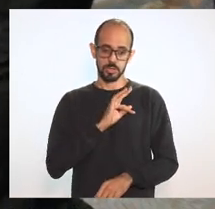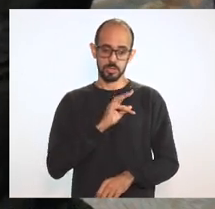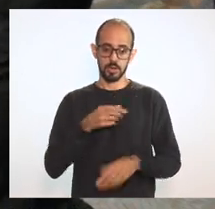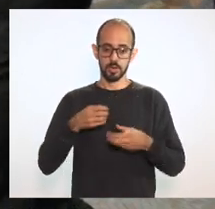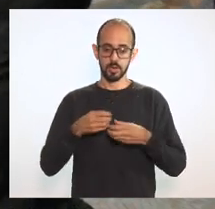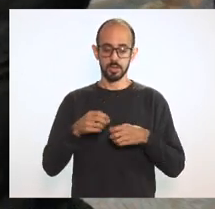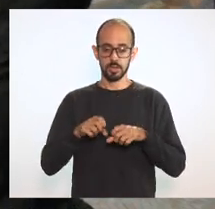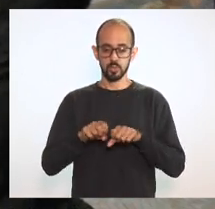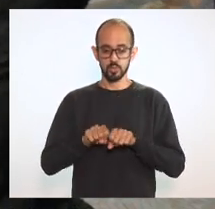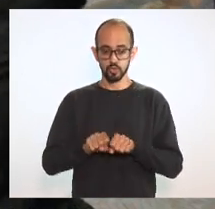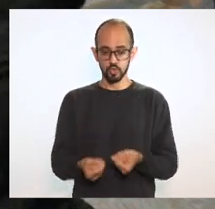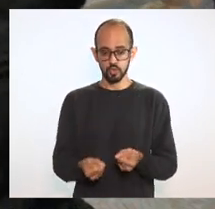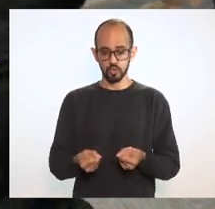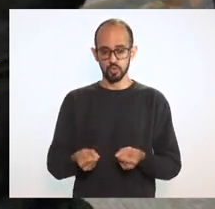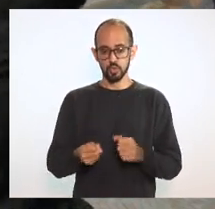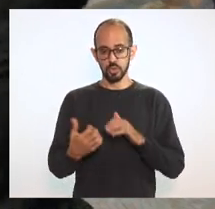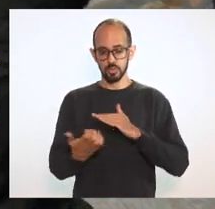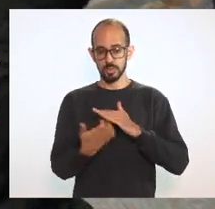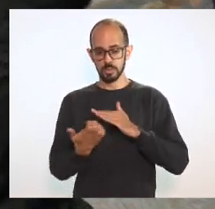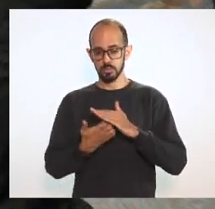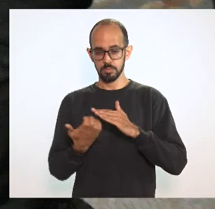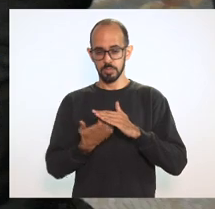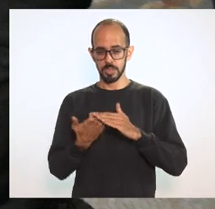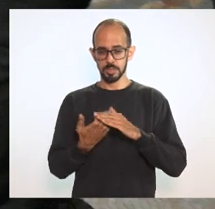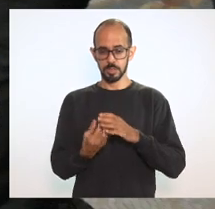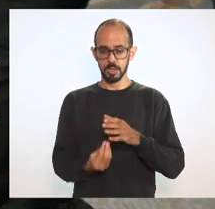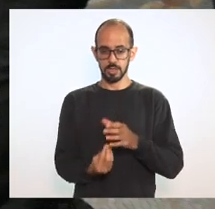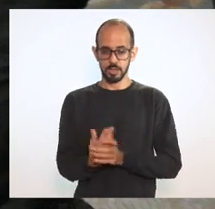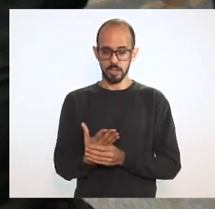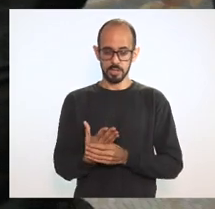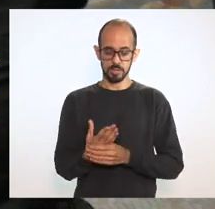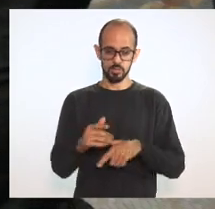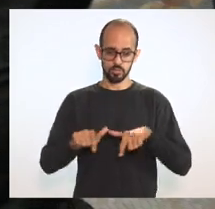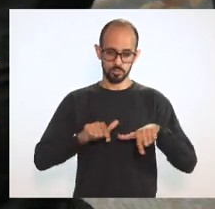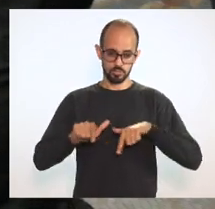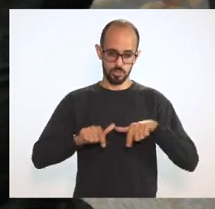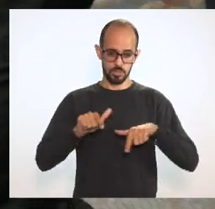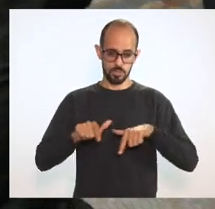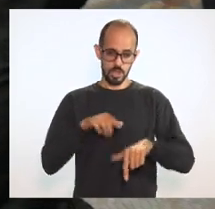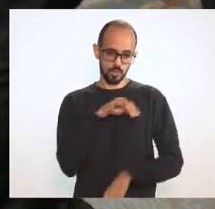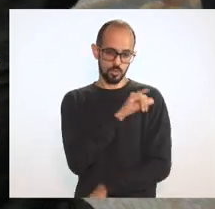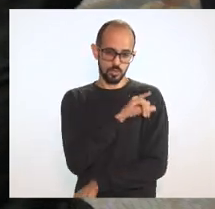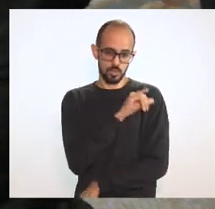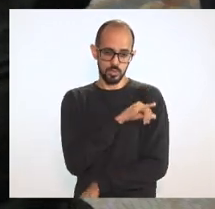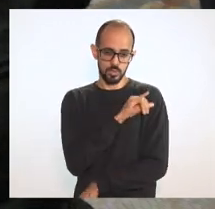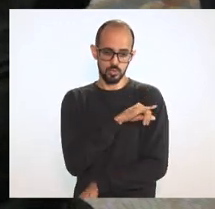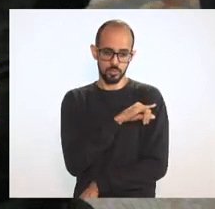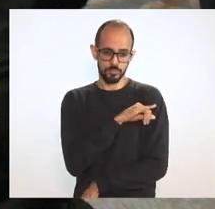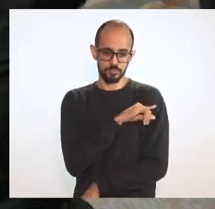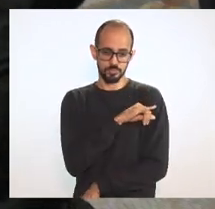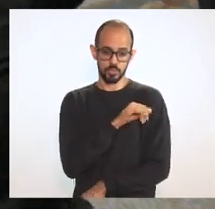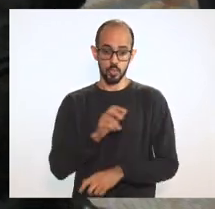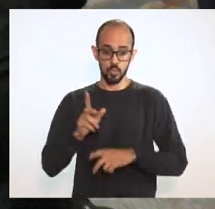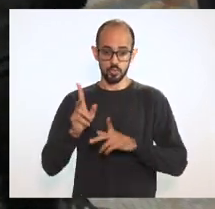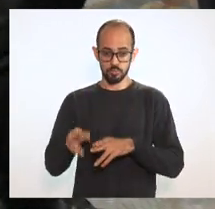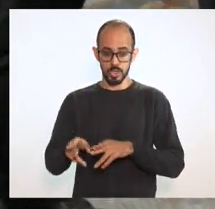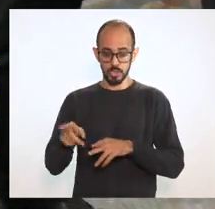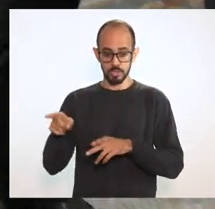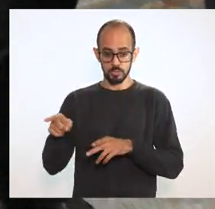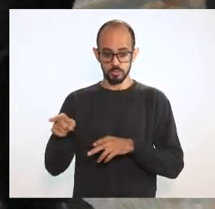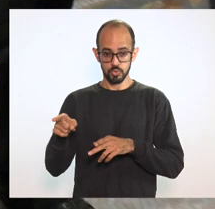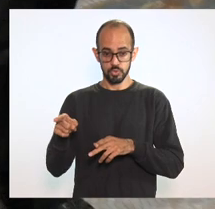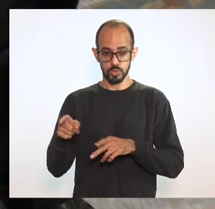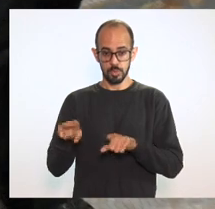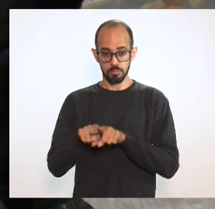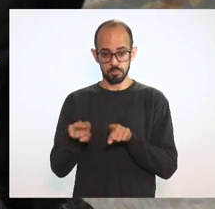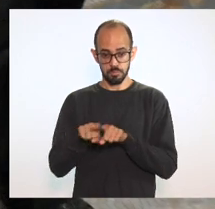destruindo o empreendedorismo, as empresas, a criação de emprego no Brasil, no Rio de Janeiro. São esses mesmos que se colocaram aqui